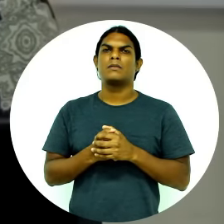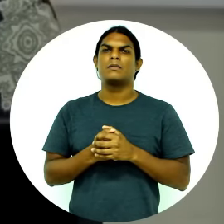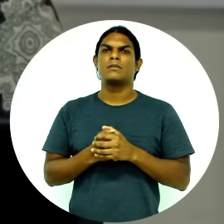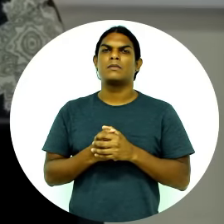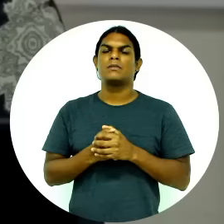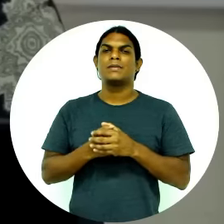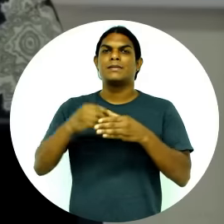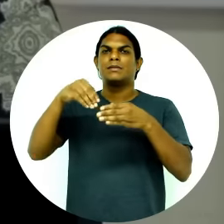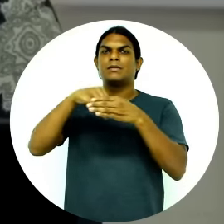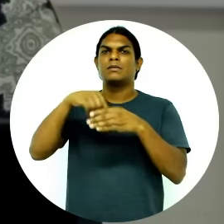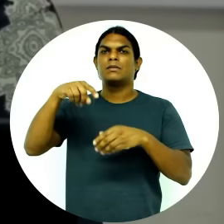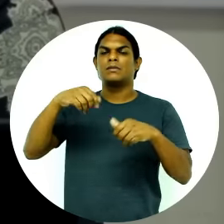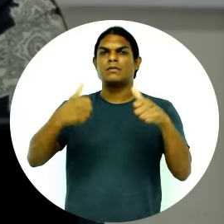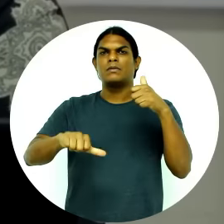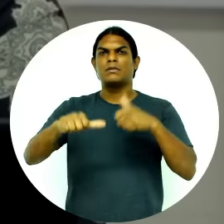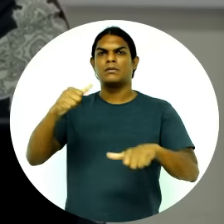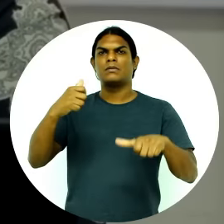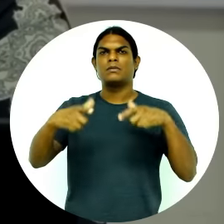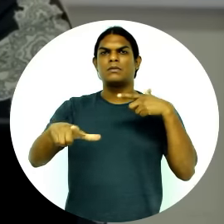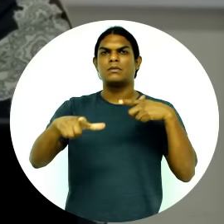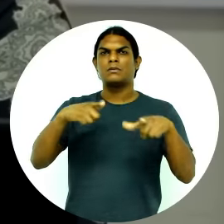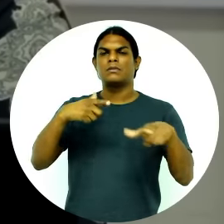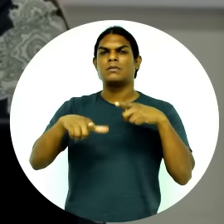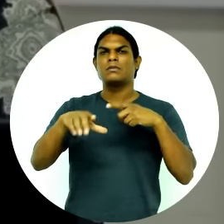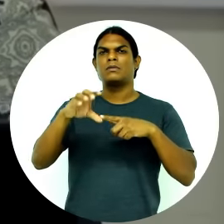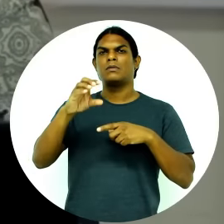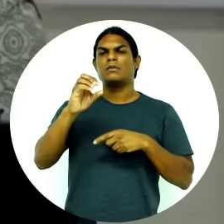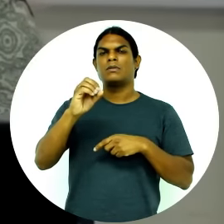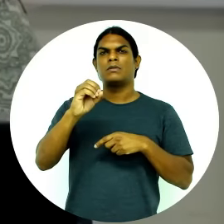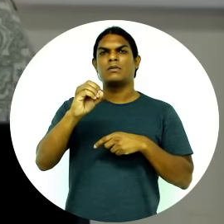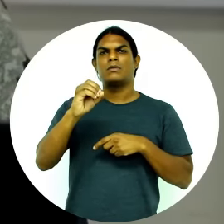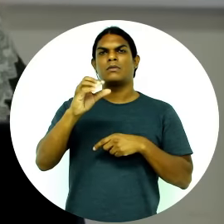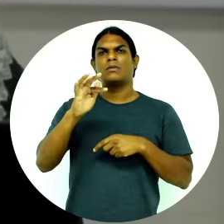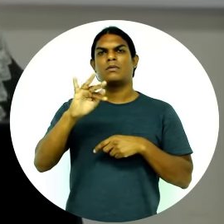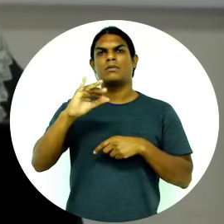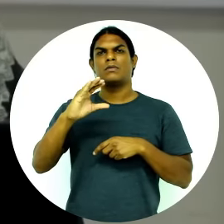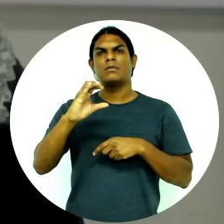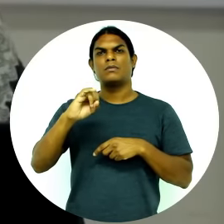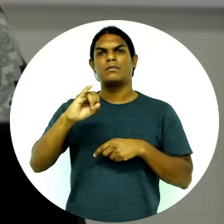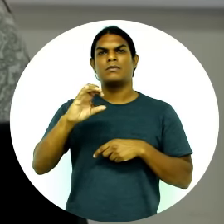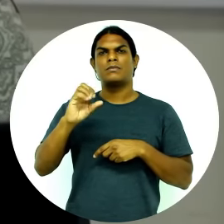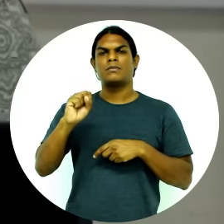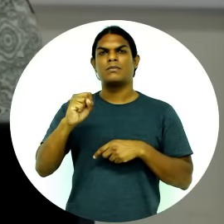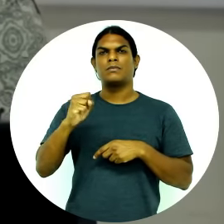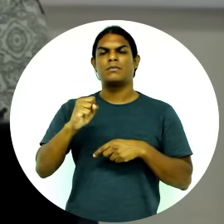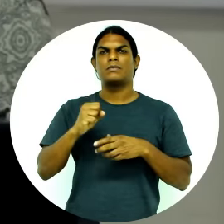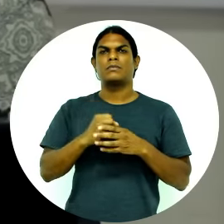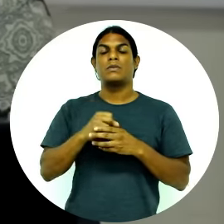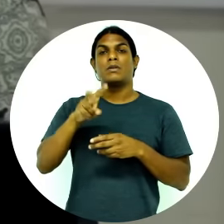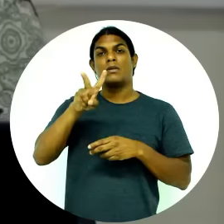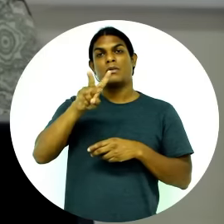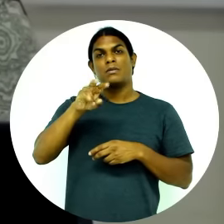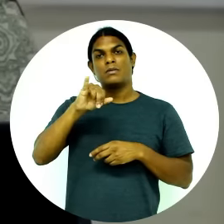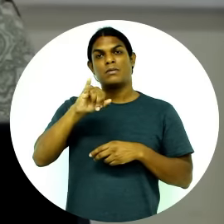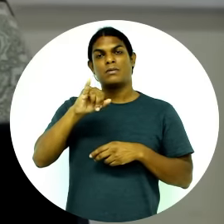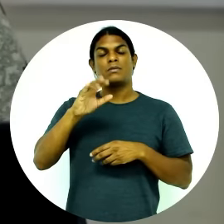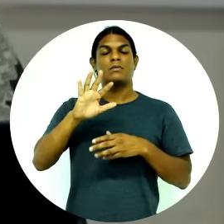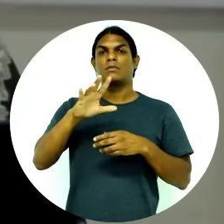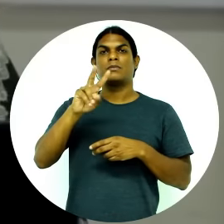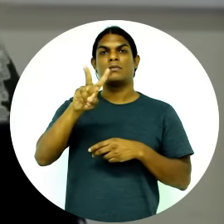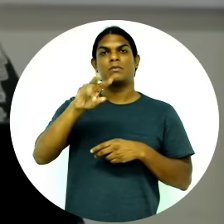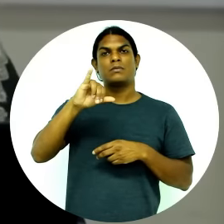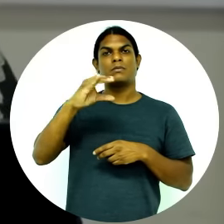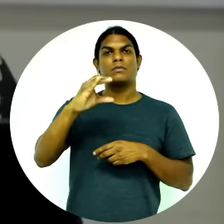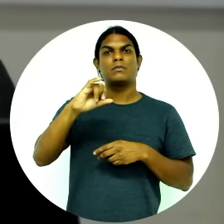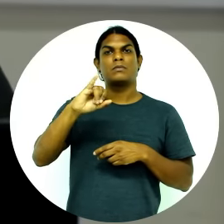colaborador precisa ser retratado de forma fiel. E esse avaliado, ele precisa ter uma